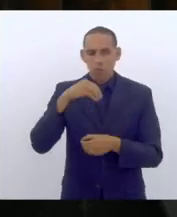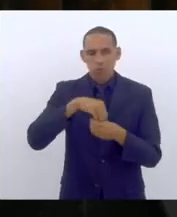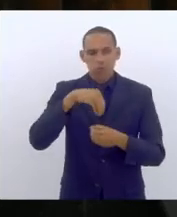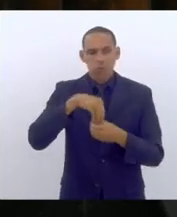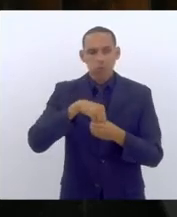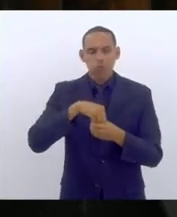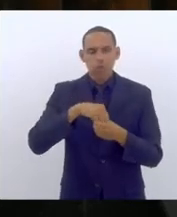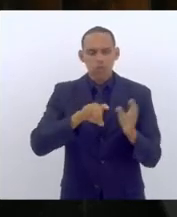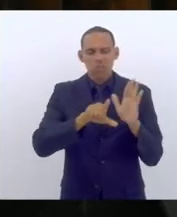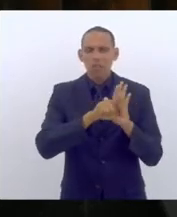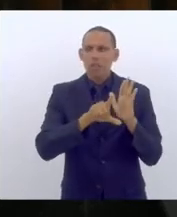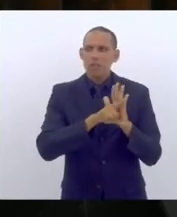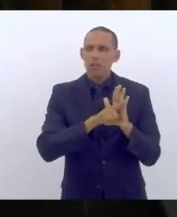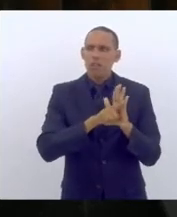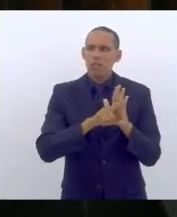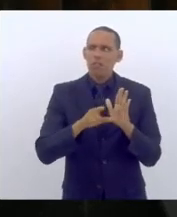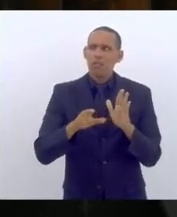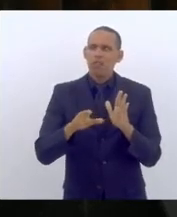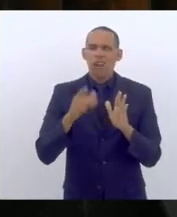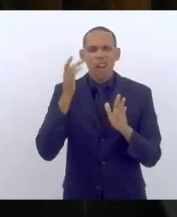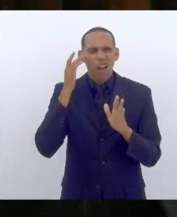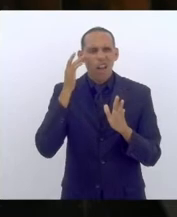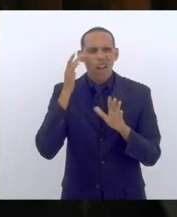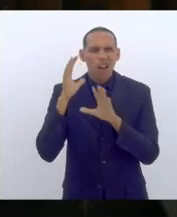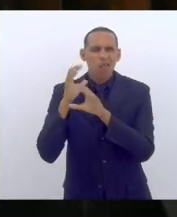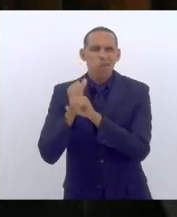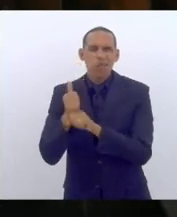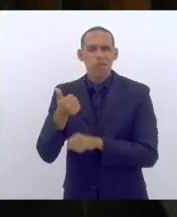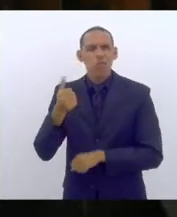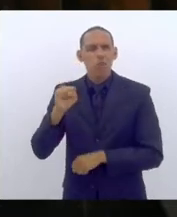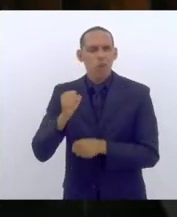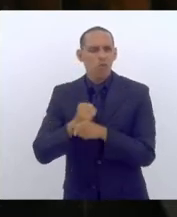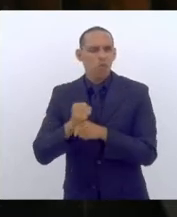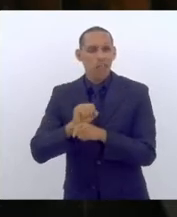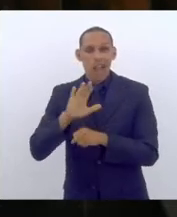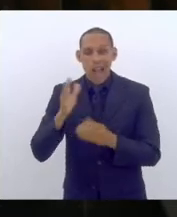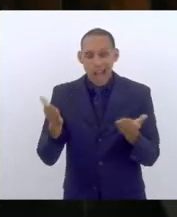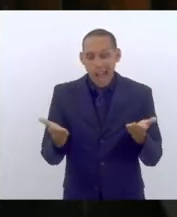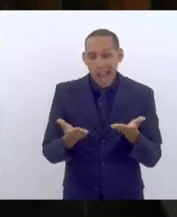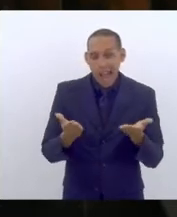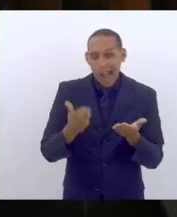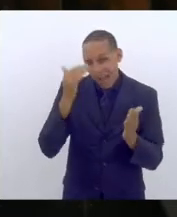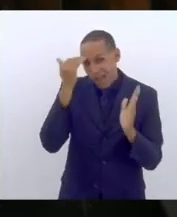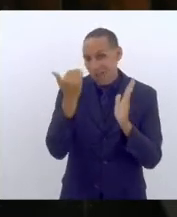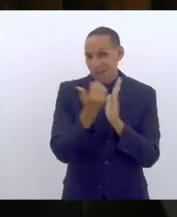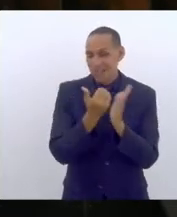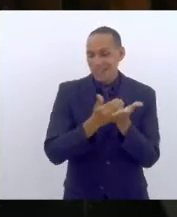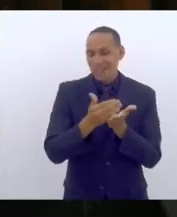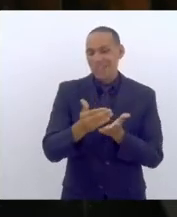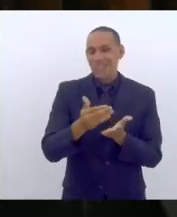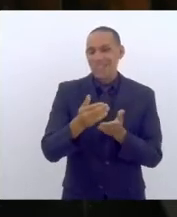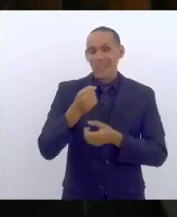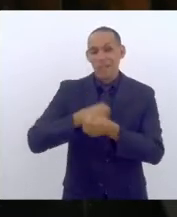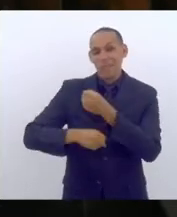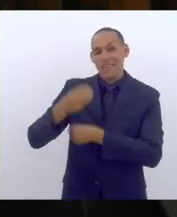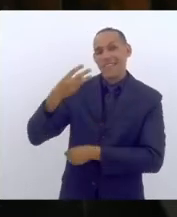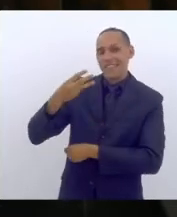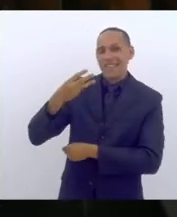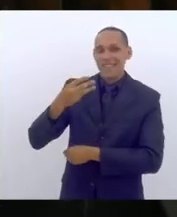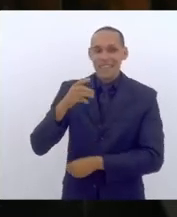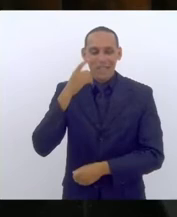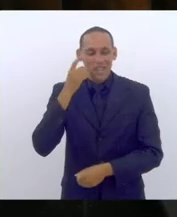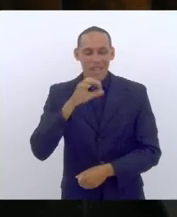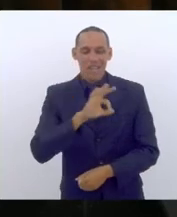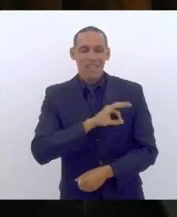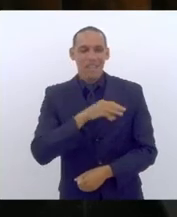essa lei deve ter 18 anos e só começou a ser cumprida deputada Marta Rocha três anos atrás